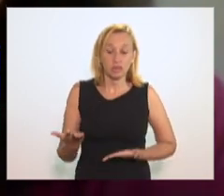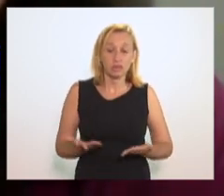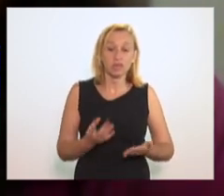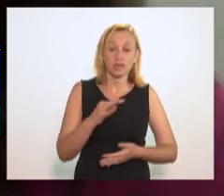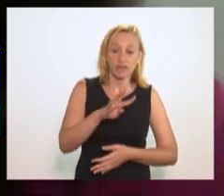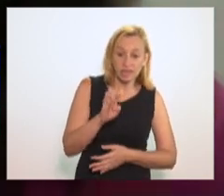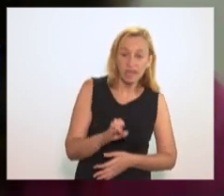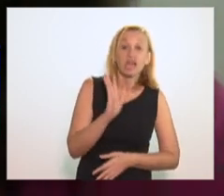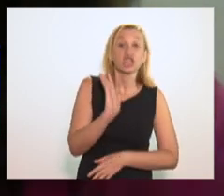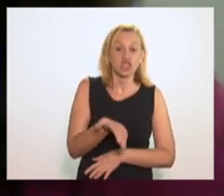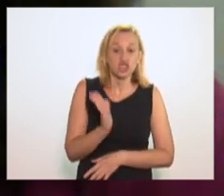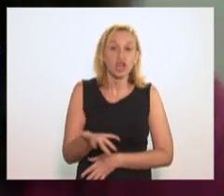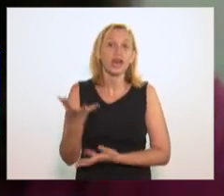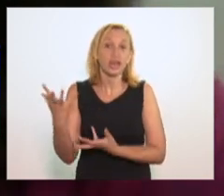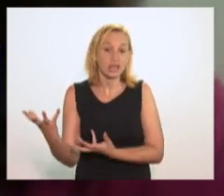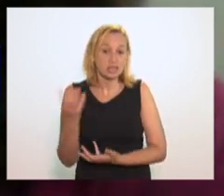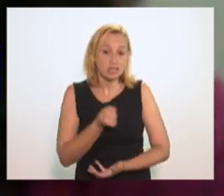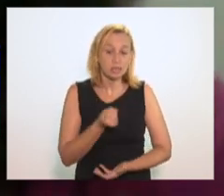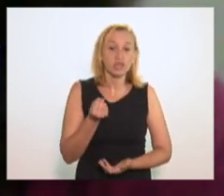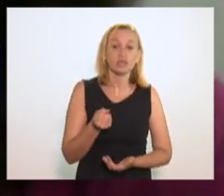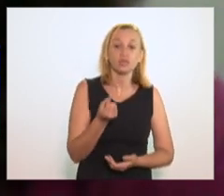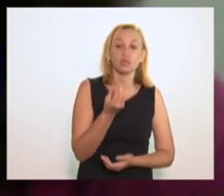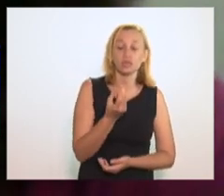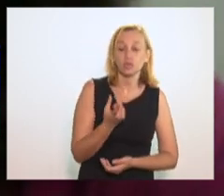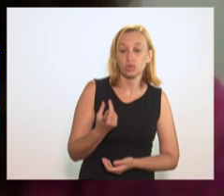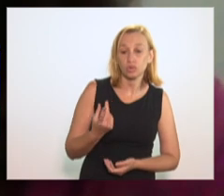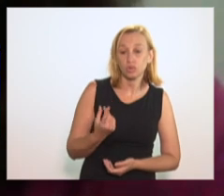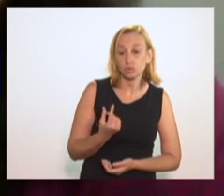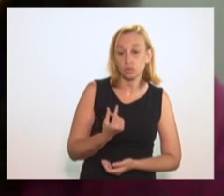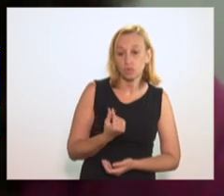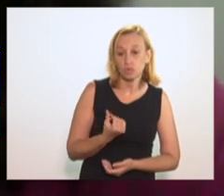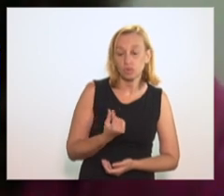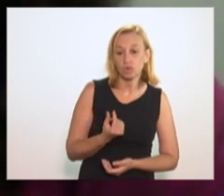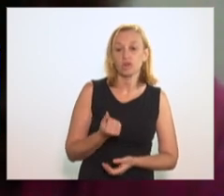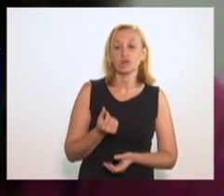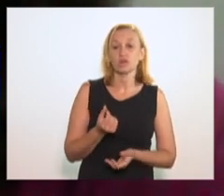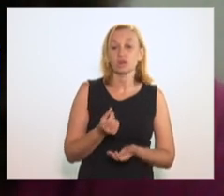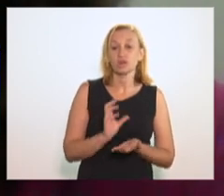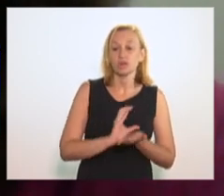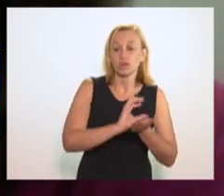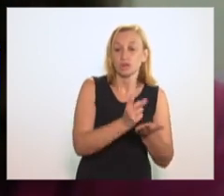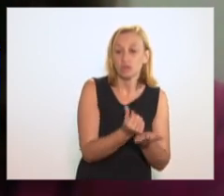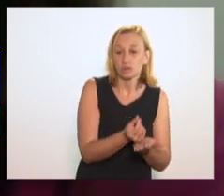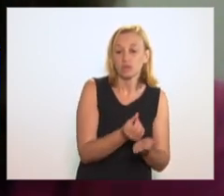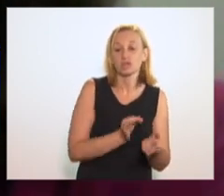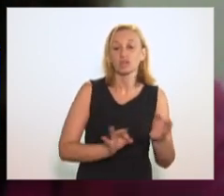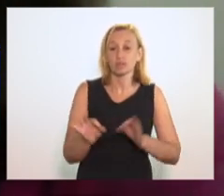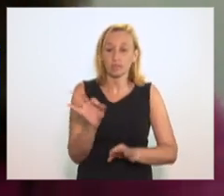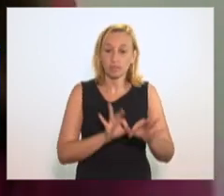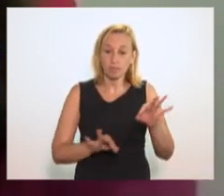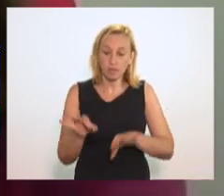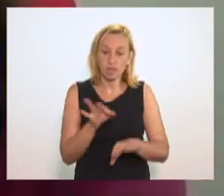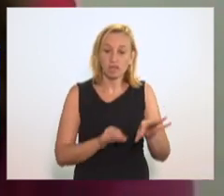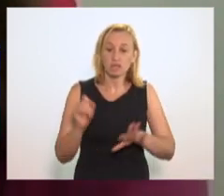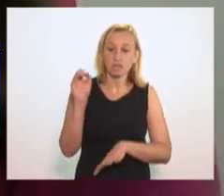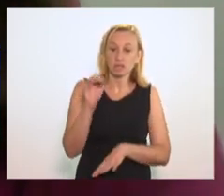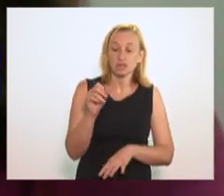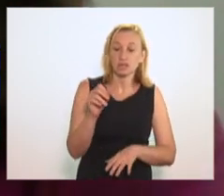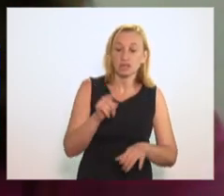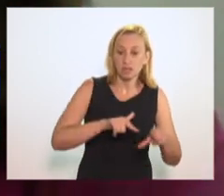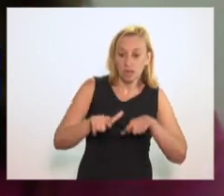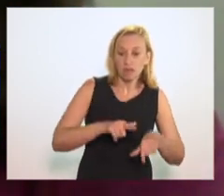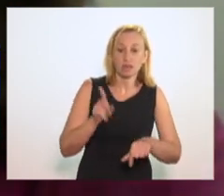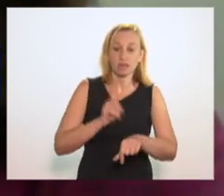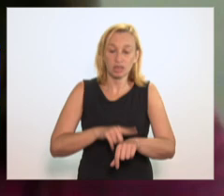recebiam os valores relativos a esse plano de cargos e salários possam ter o seu pagamento